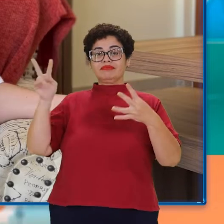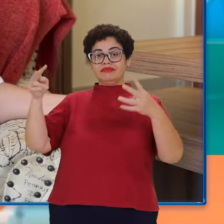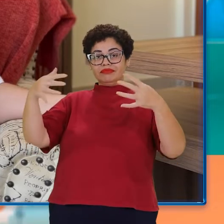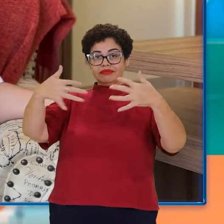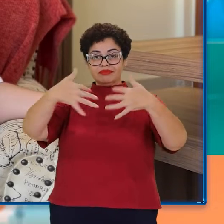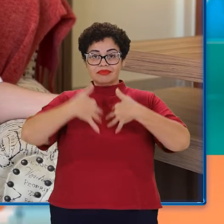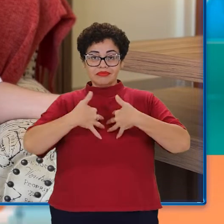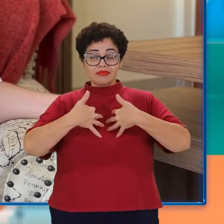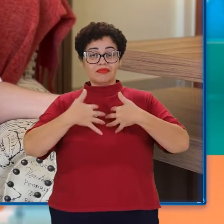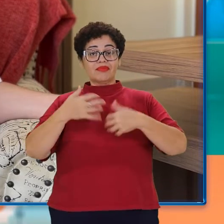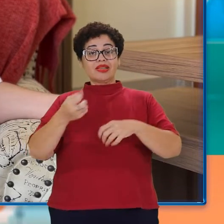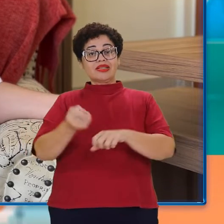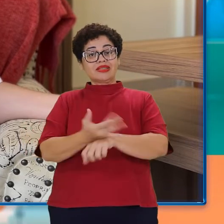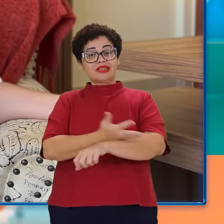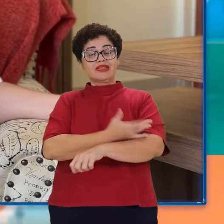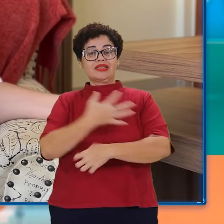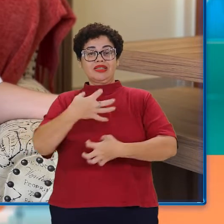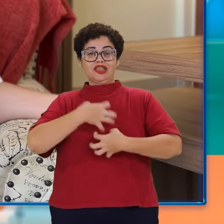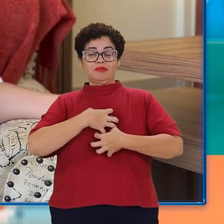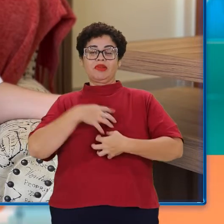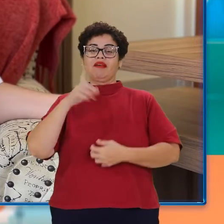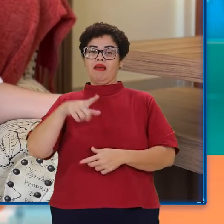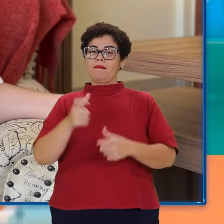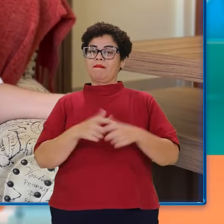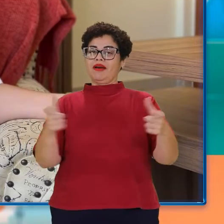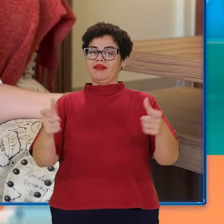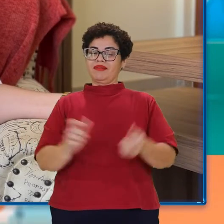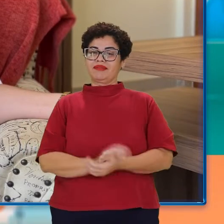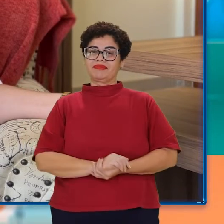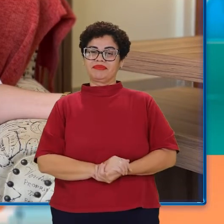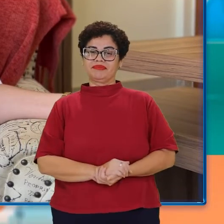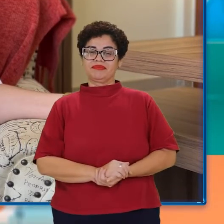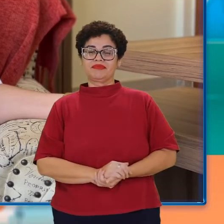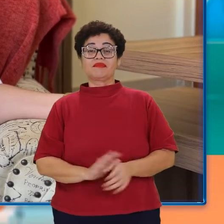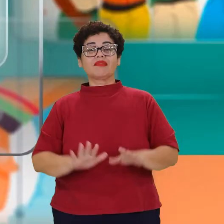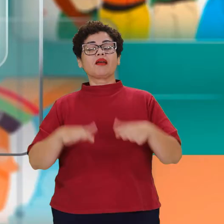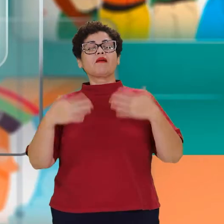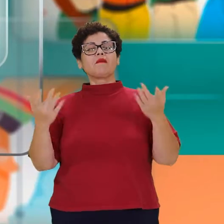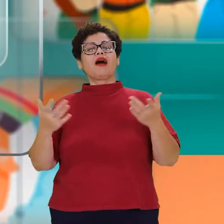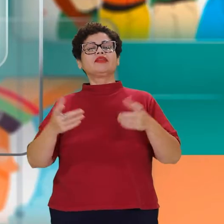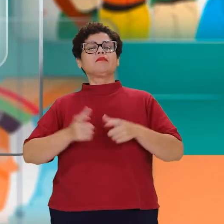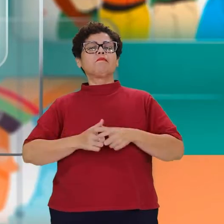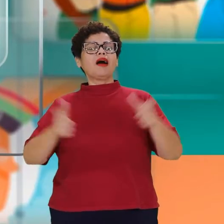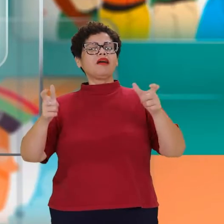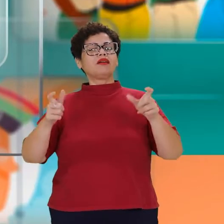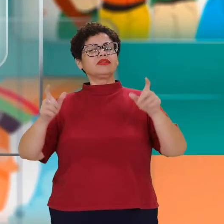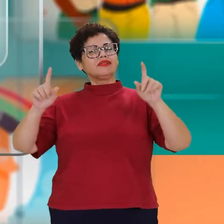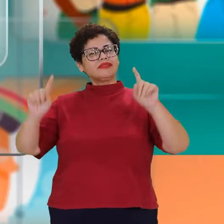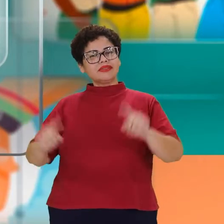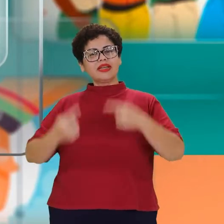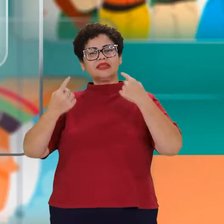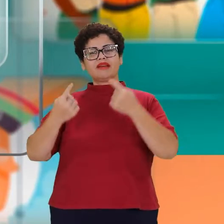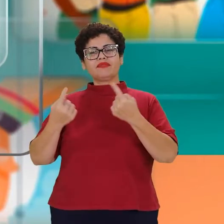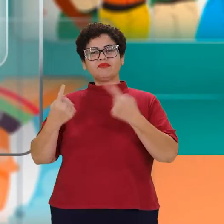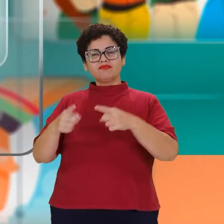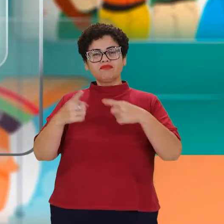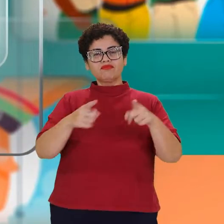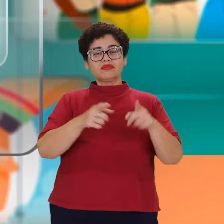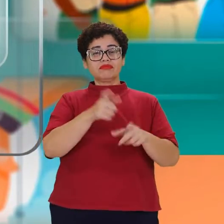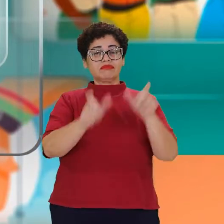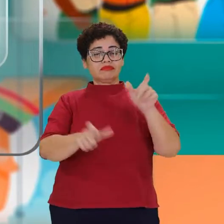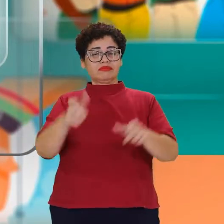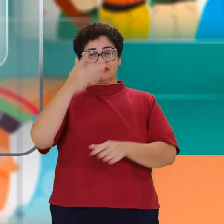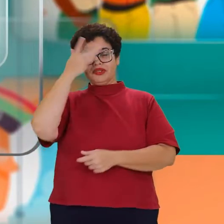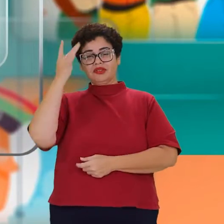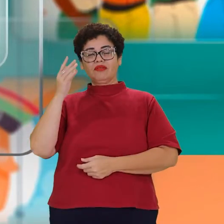Então, esse olhar para o sentimento, para mim é a grande contribuição. Quais são os maiores desafios que as